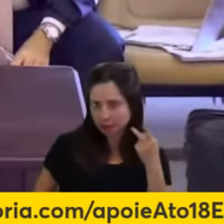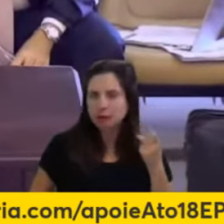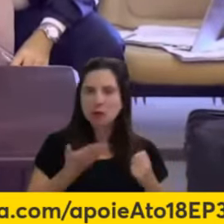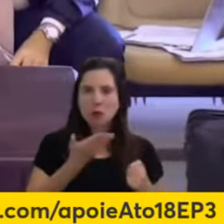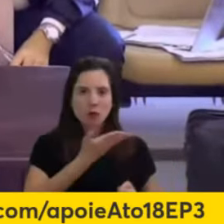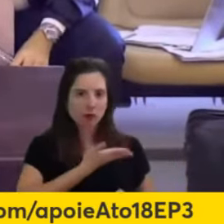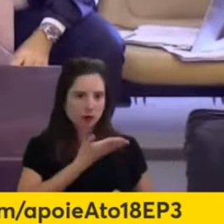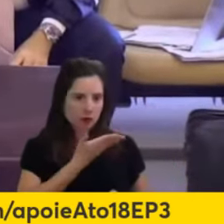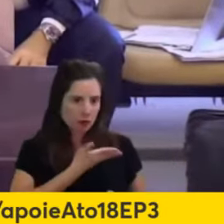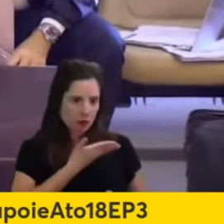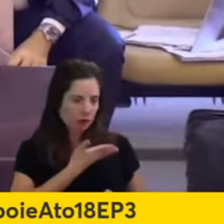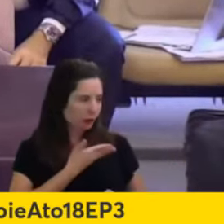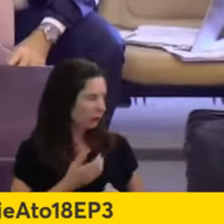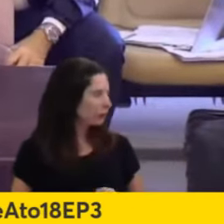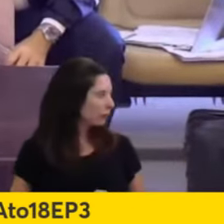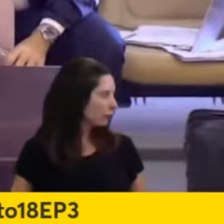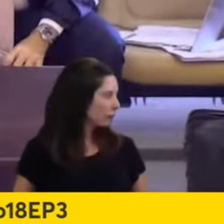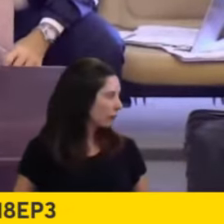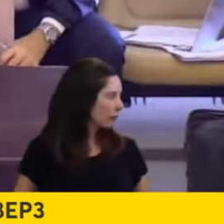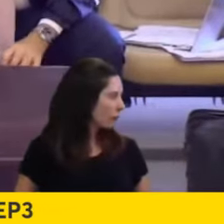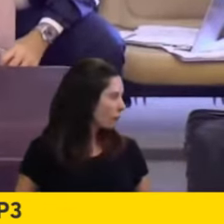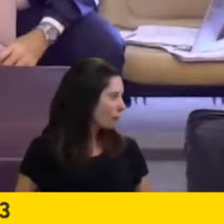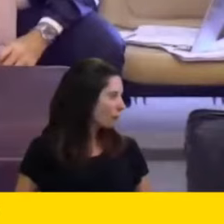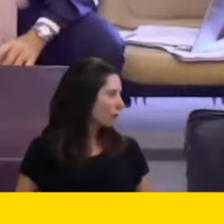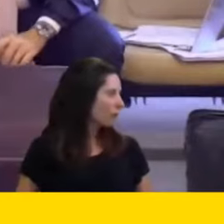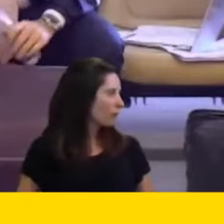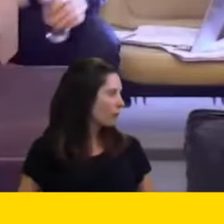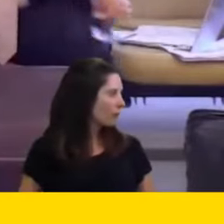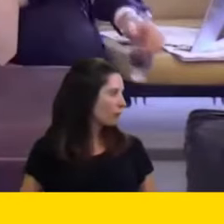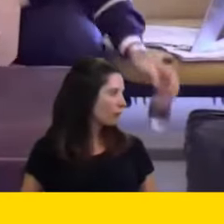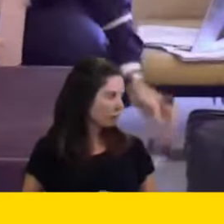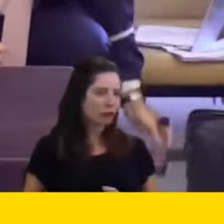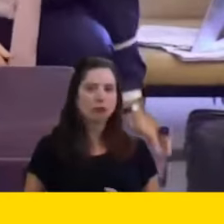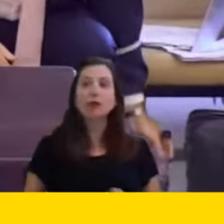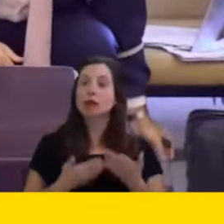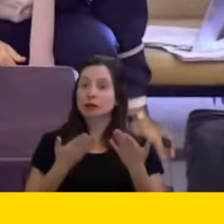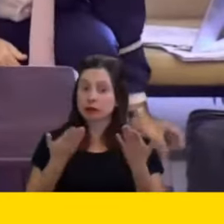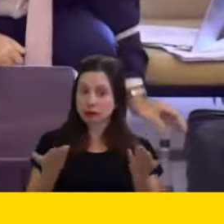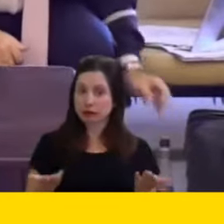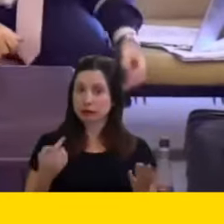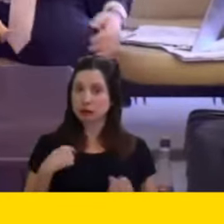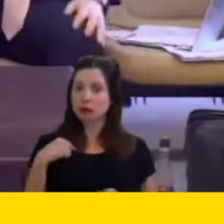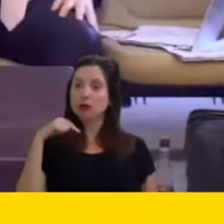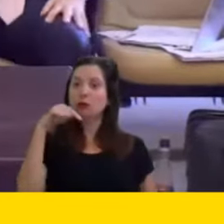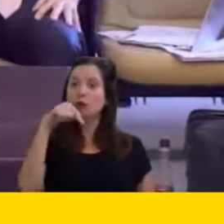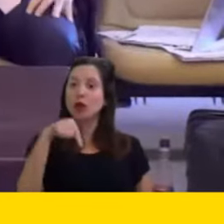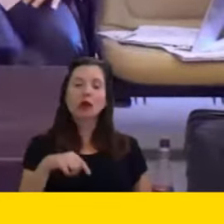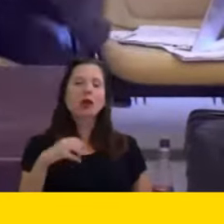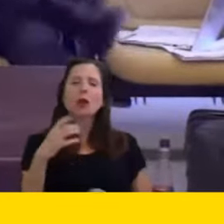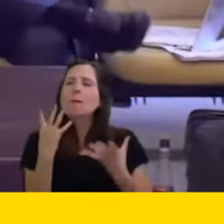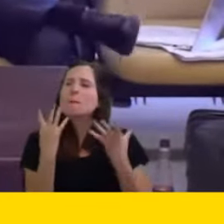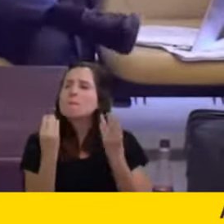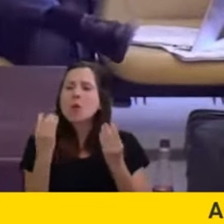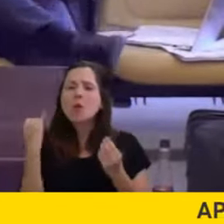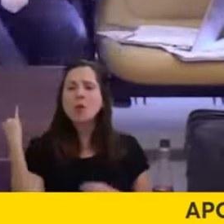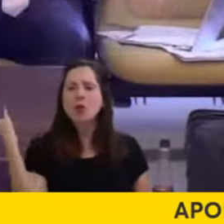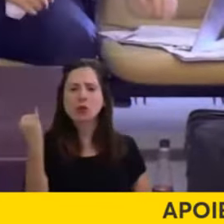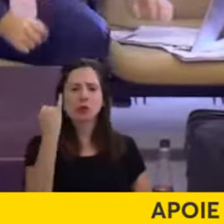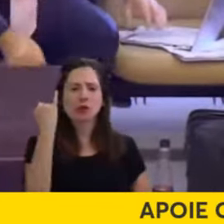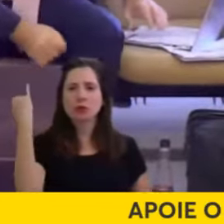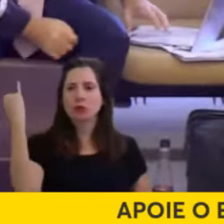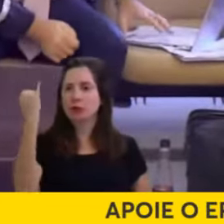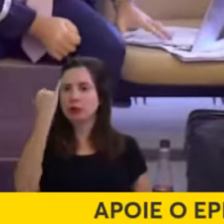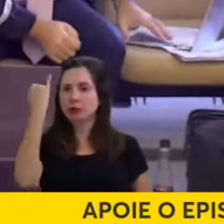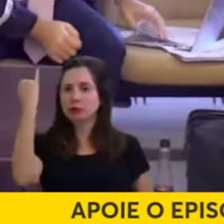nos assistem aqui o caso excelência Eu veio aqui à Tribuna para fazer um disting muito importante a respeito do que está sendo tratado